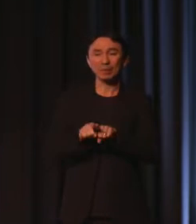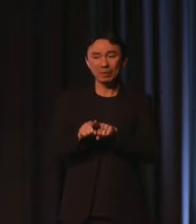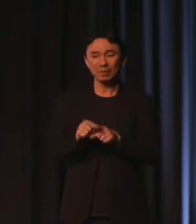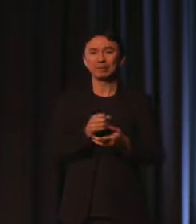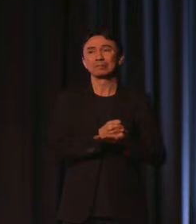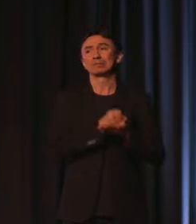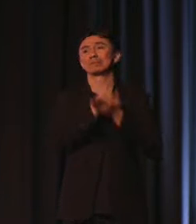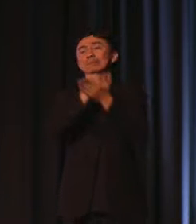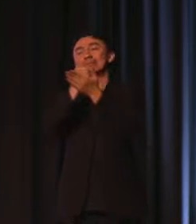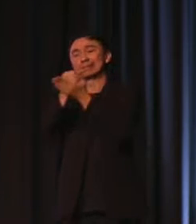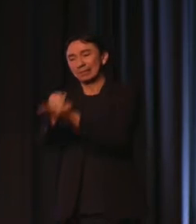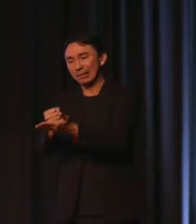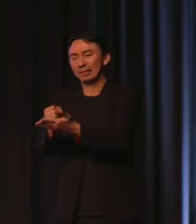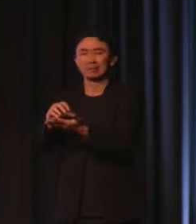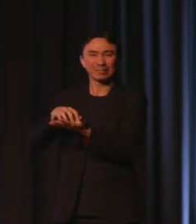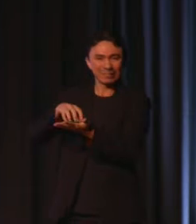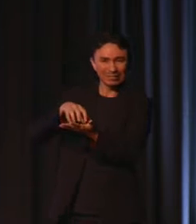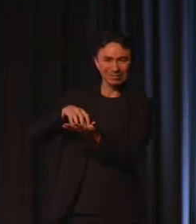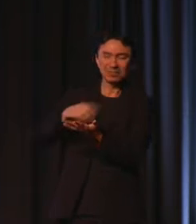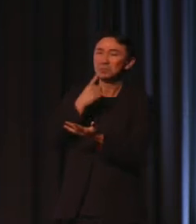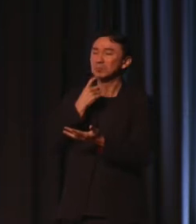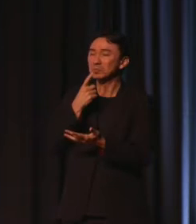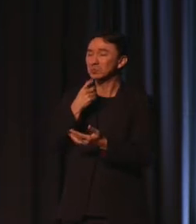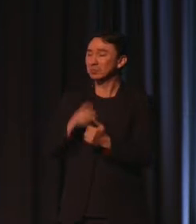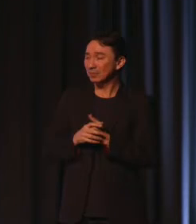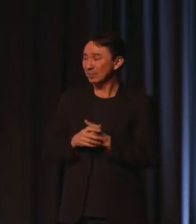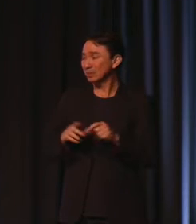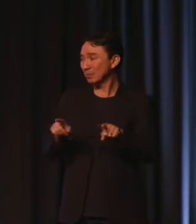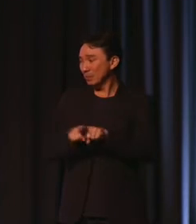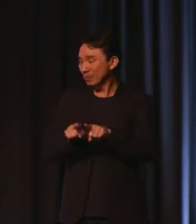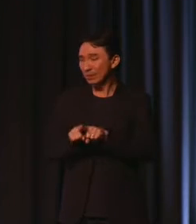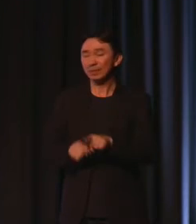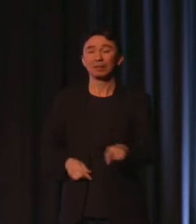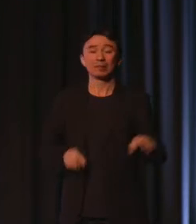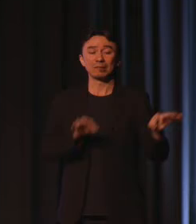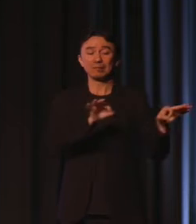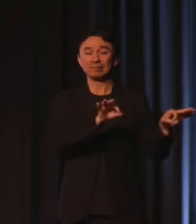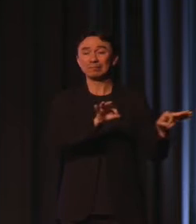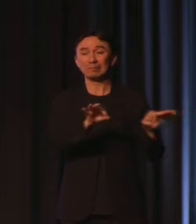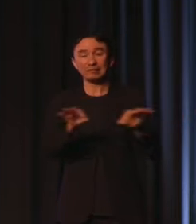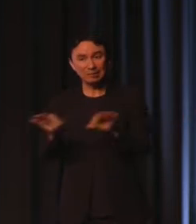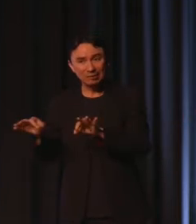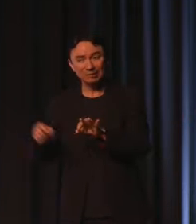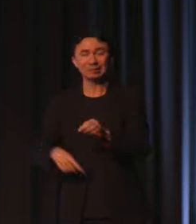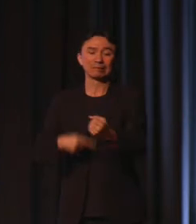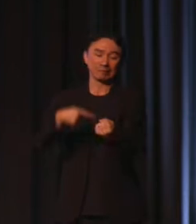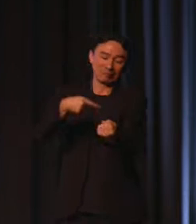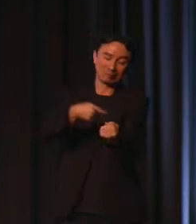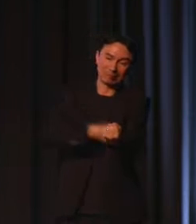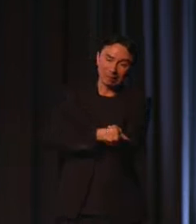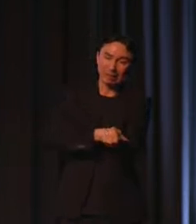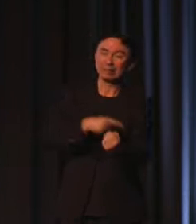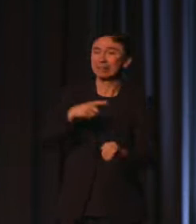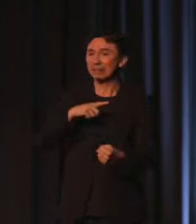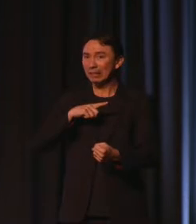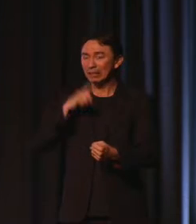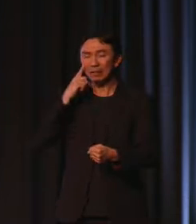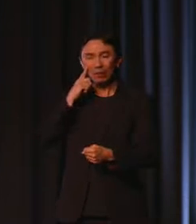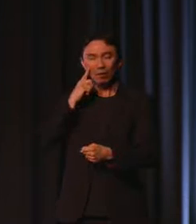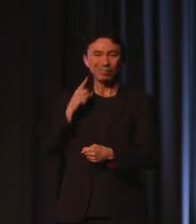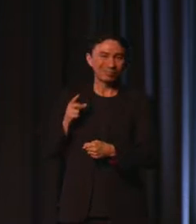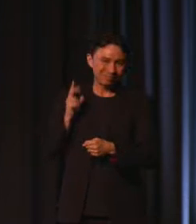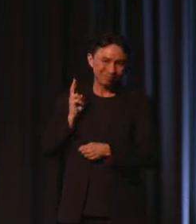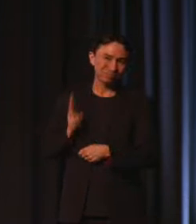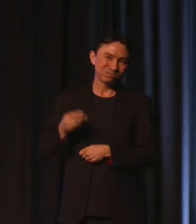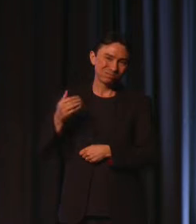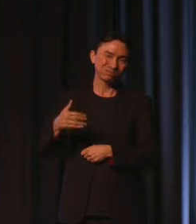nas atividades que são impostas e a frequência com que essas aplicações acontecem ao longo do caminho. Né?